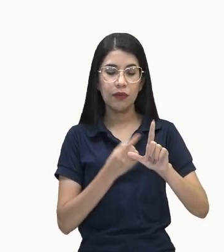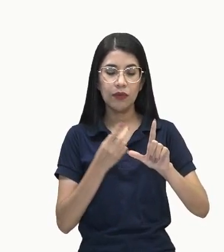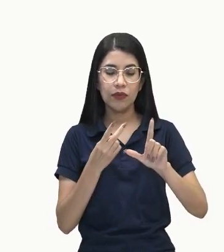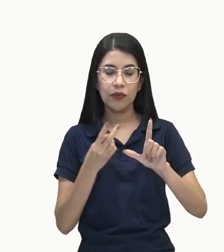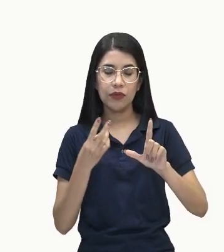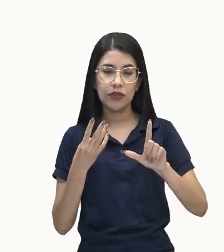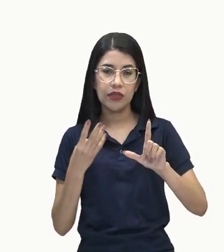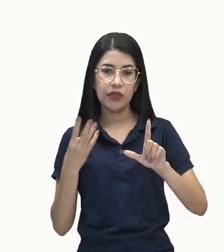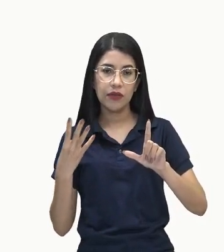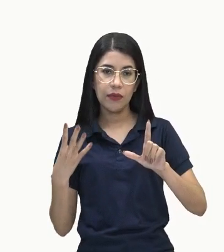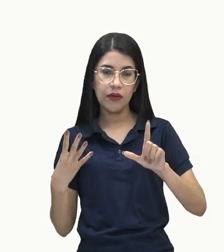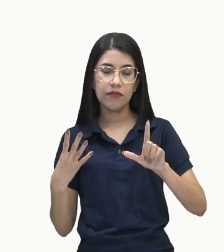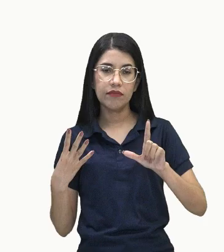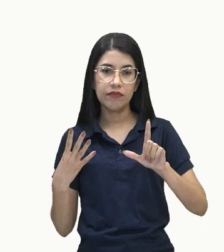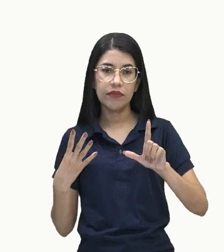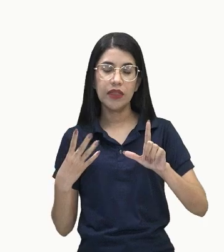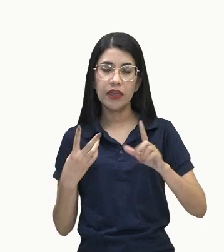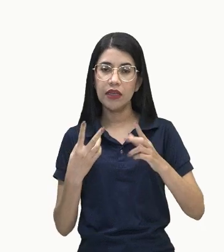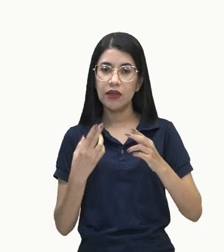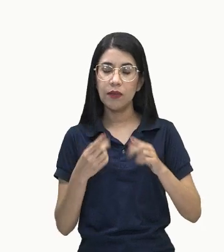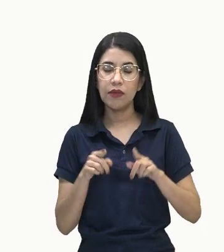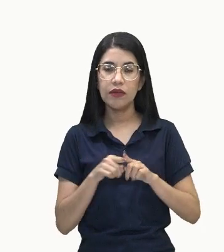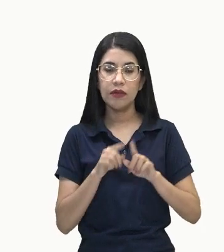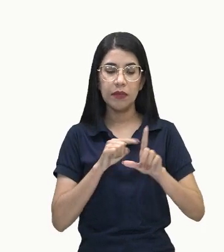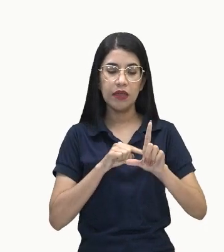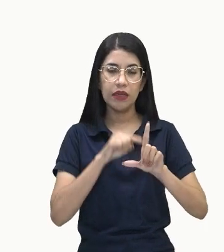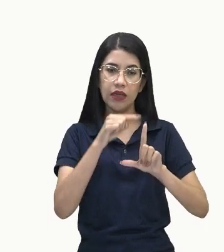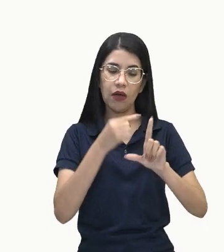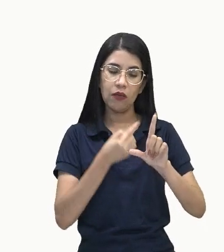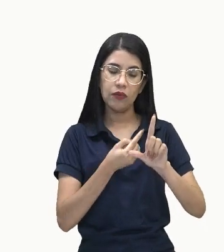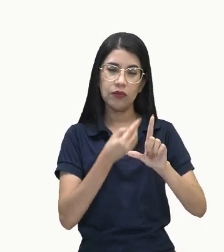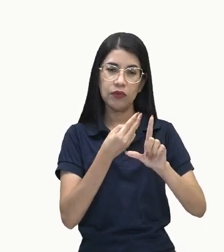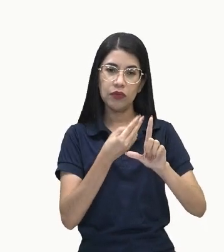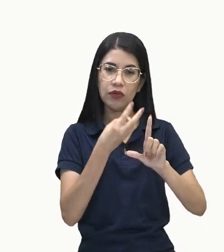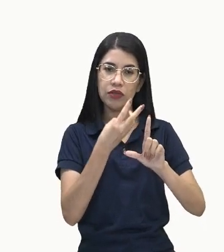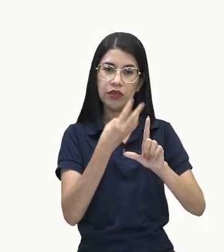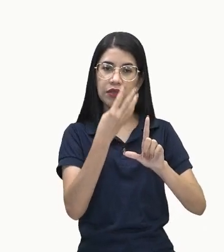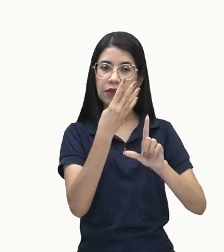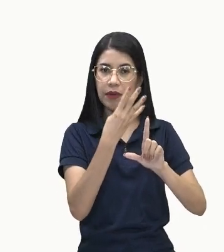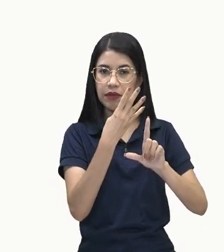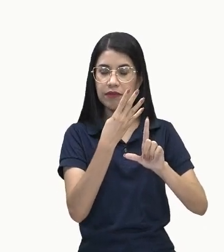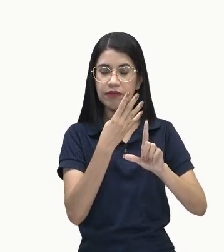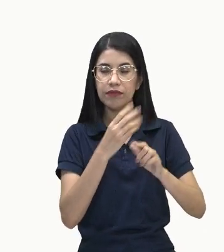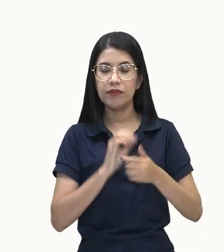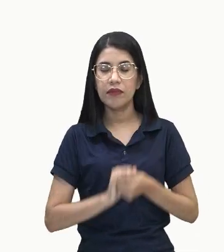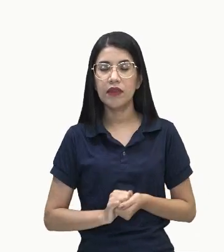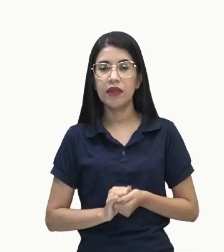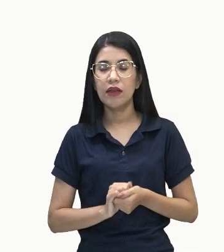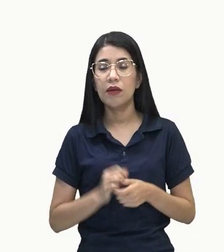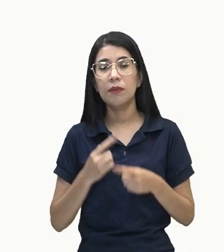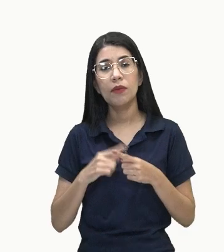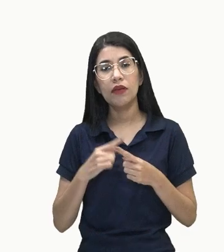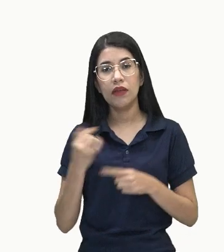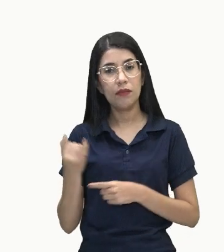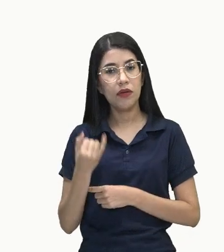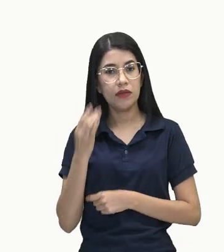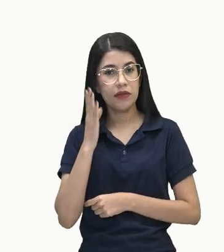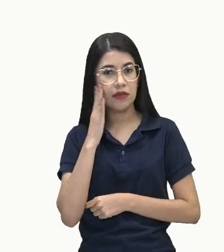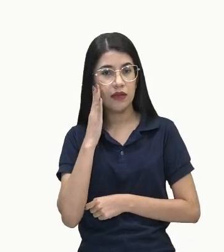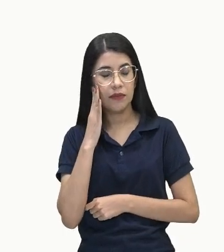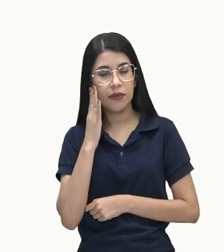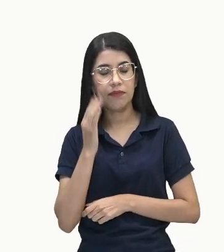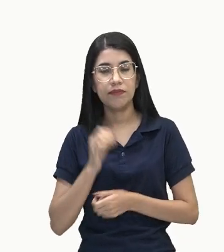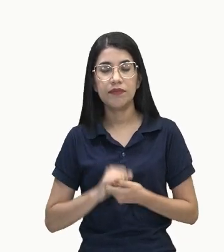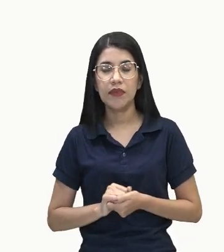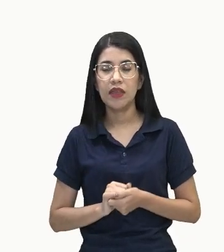E a mesma ideia aqui na vertical também, certo? Por que é importante a gente reparar isso? Porque são